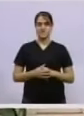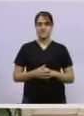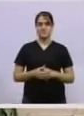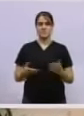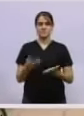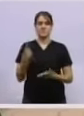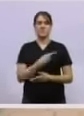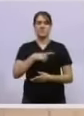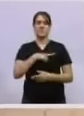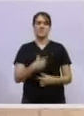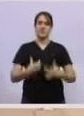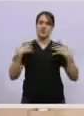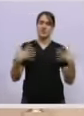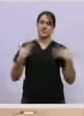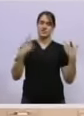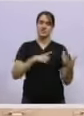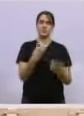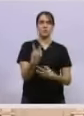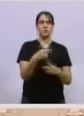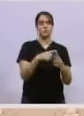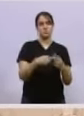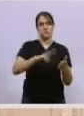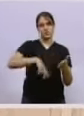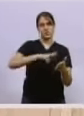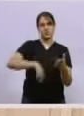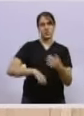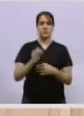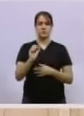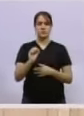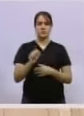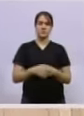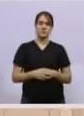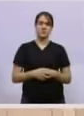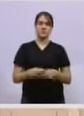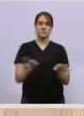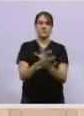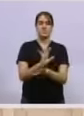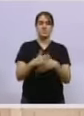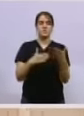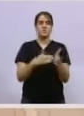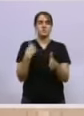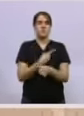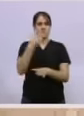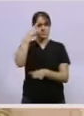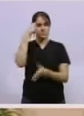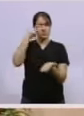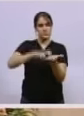Hoje nós temos uma alegria de ter duas leituras que acabam sendo um complemento da toda a nossa reflexão da